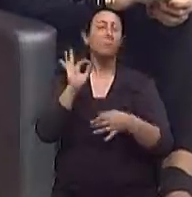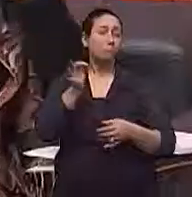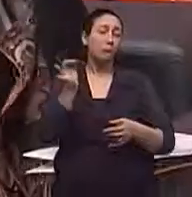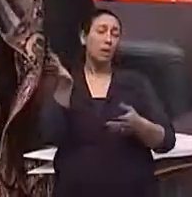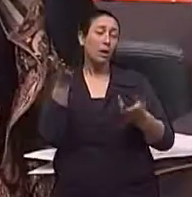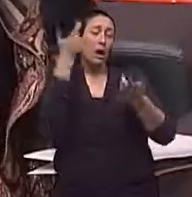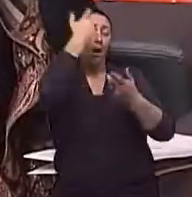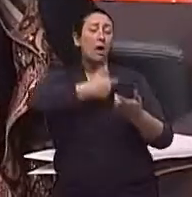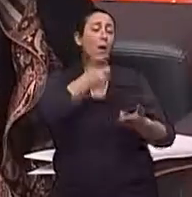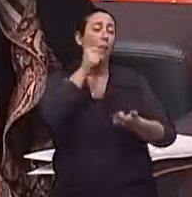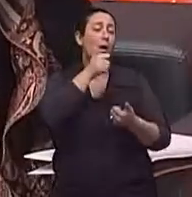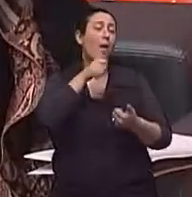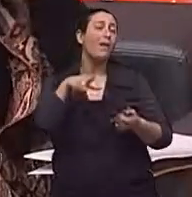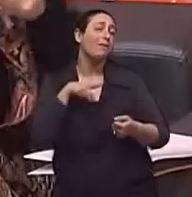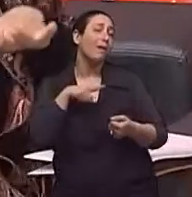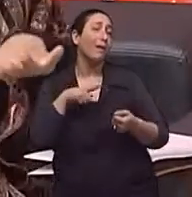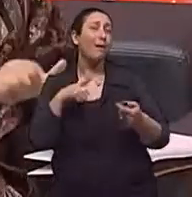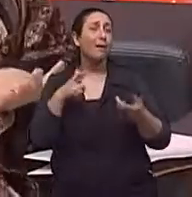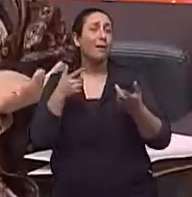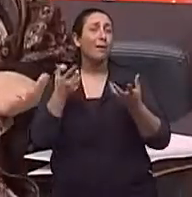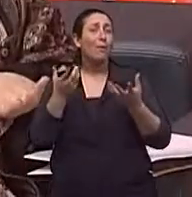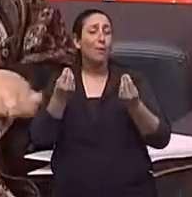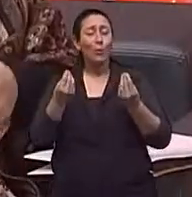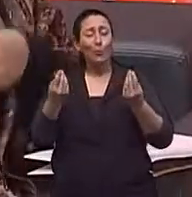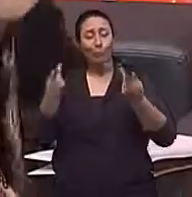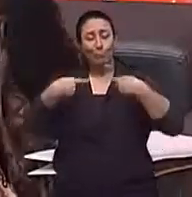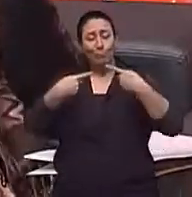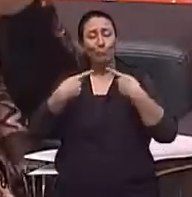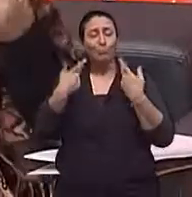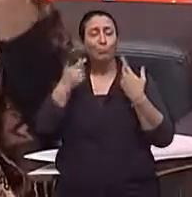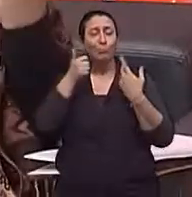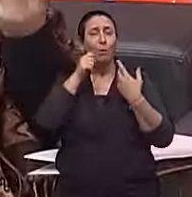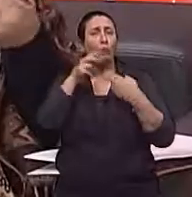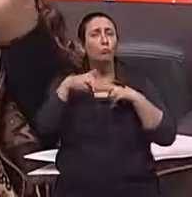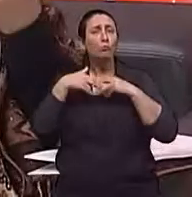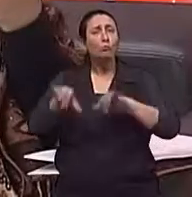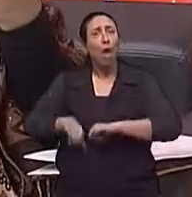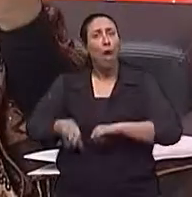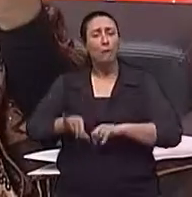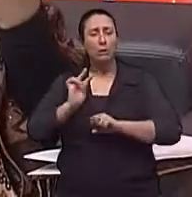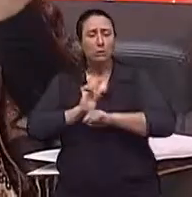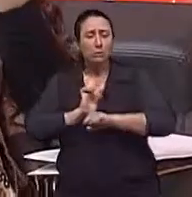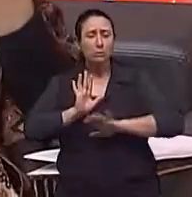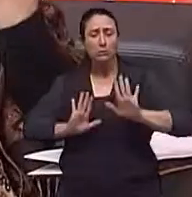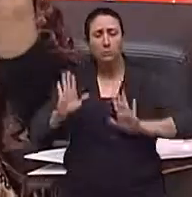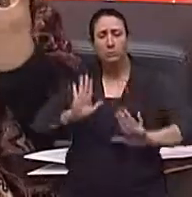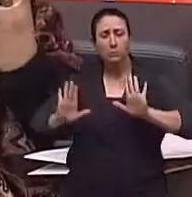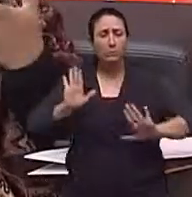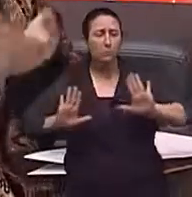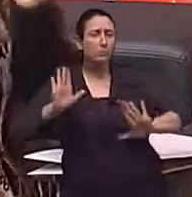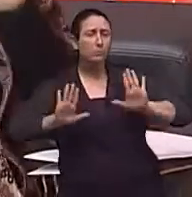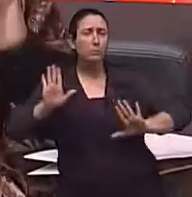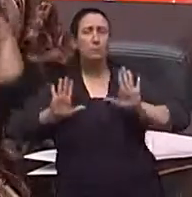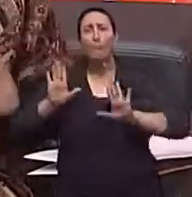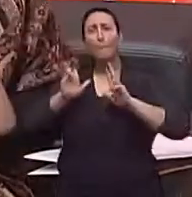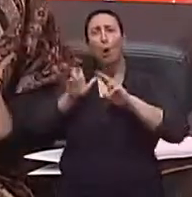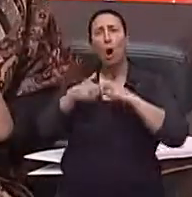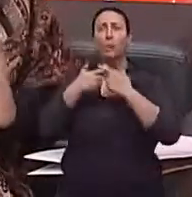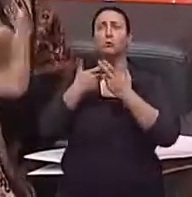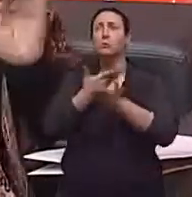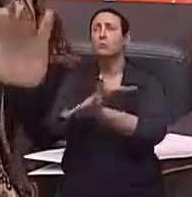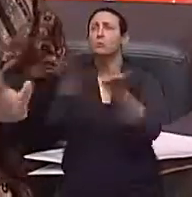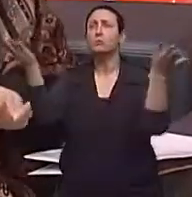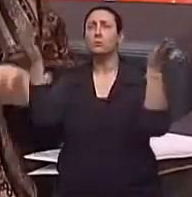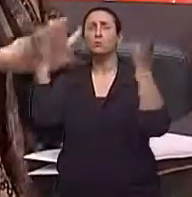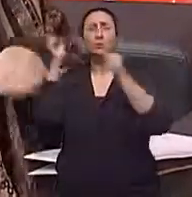acaba ficando numa situação de maior vulnerabilidade por conta de toda essa de todo esse construto que